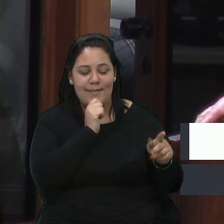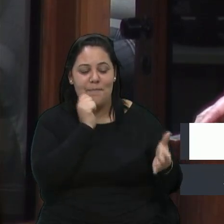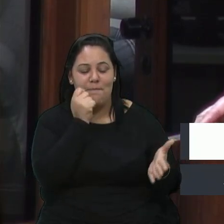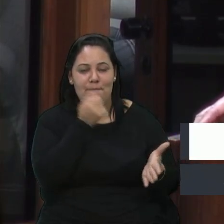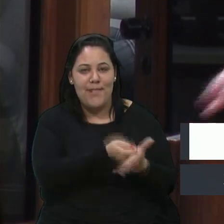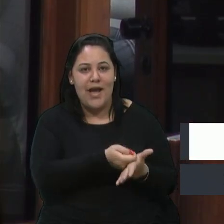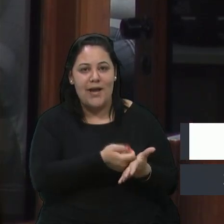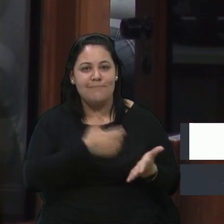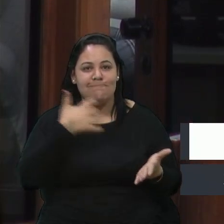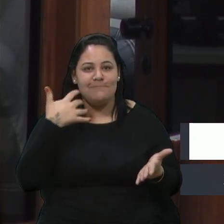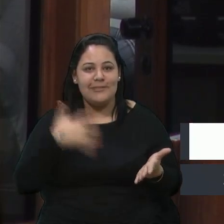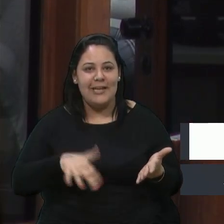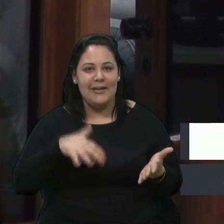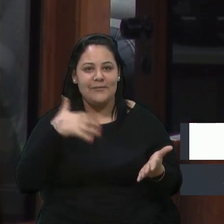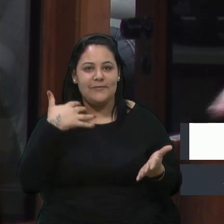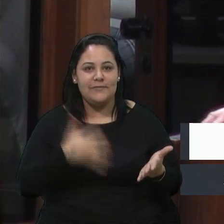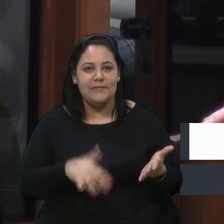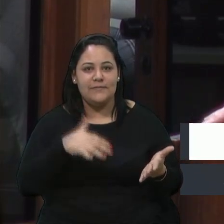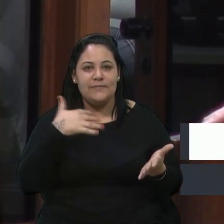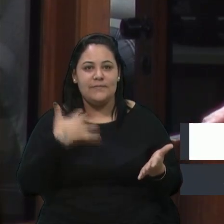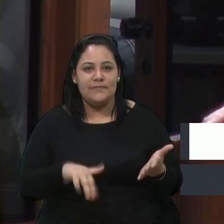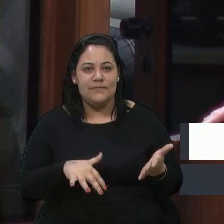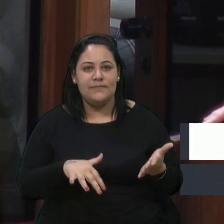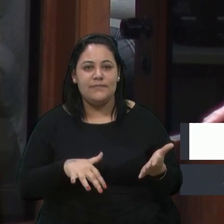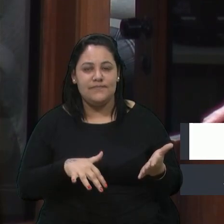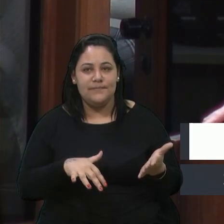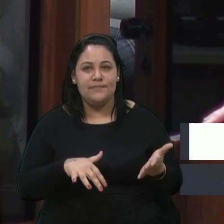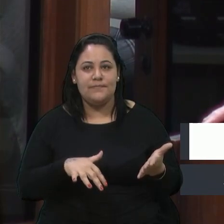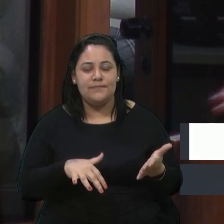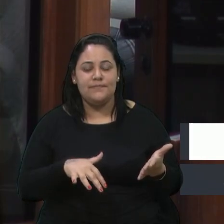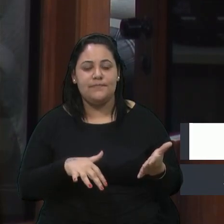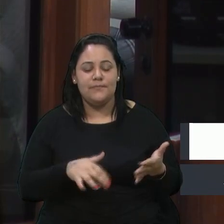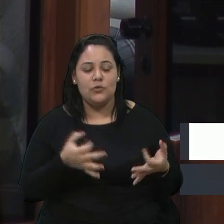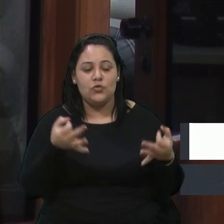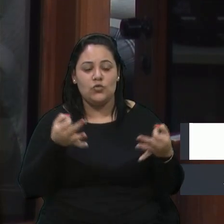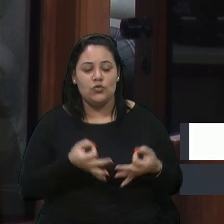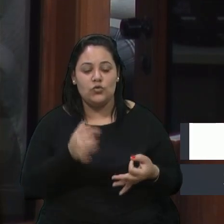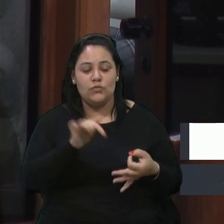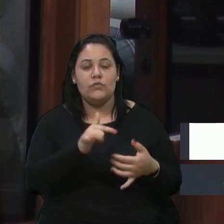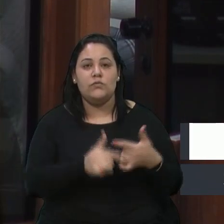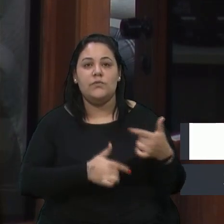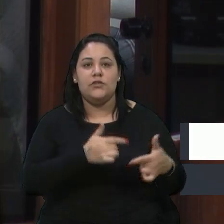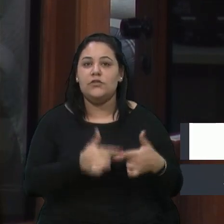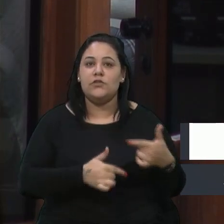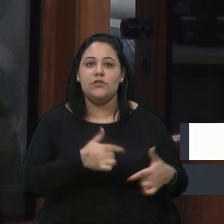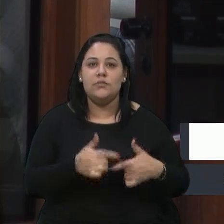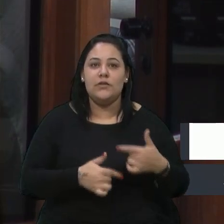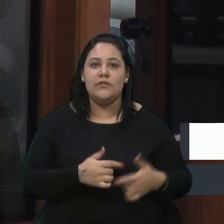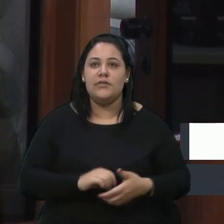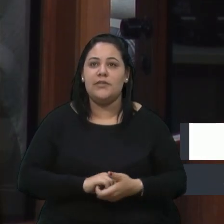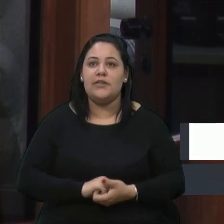talvez muito mais caro do que o justo por esse serviço.